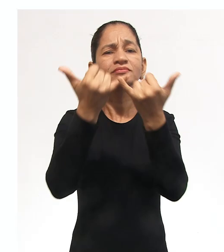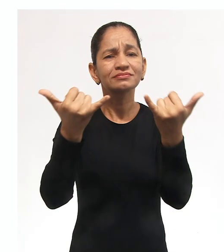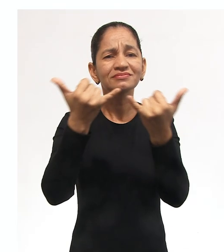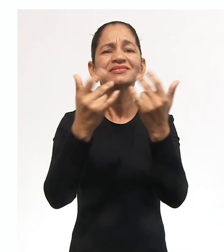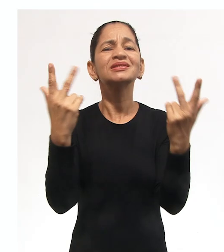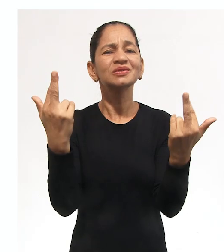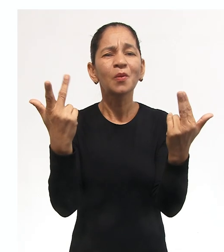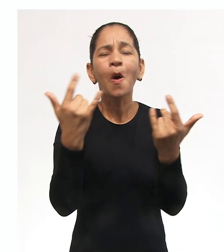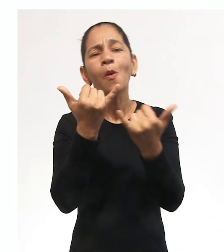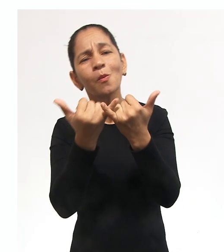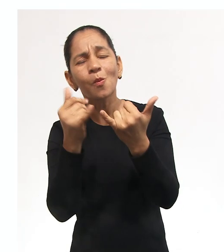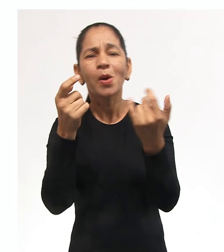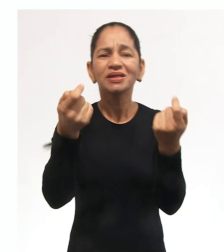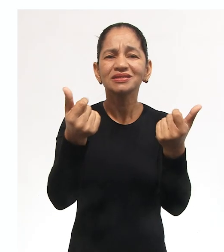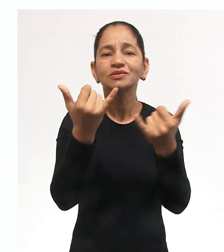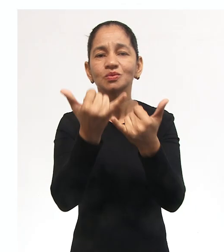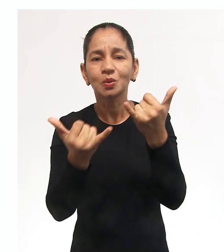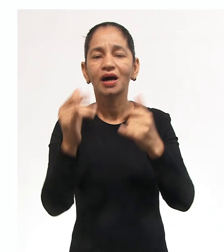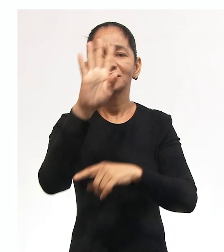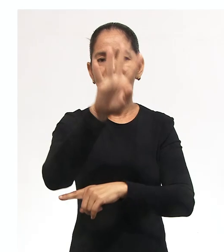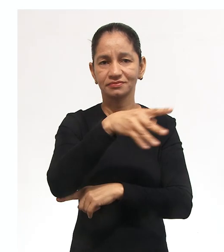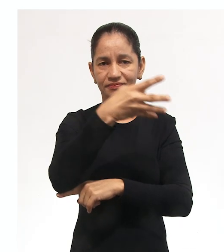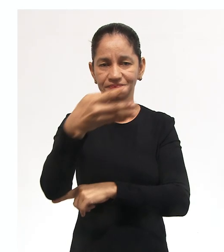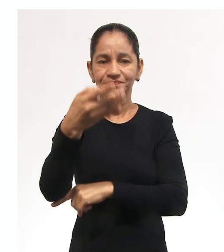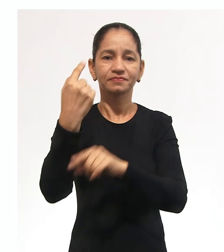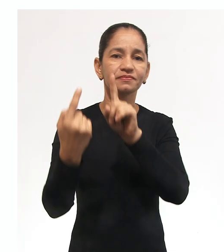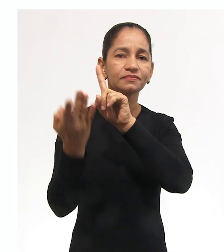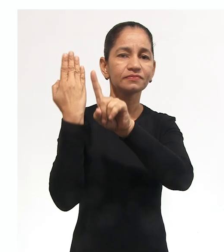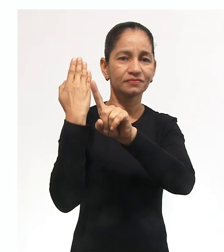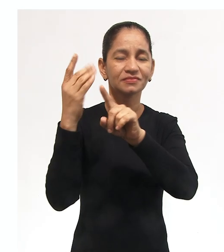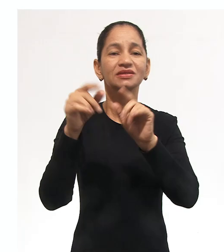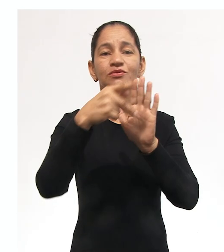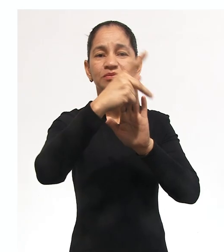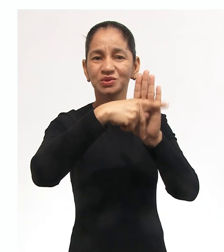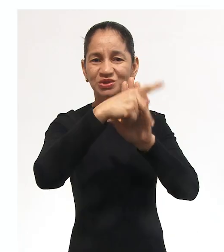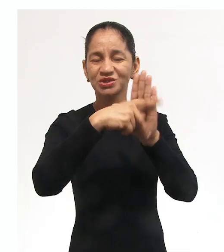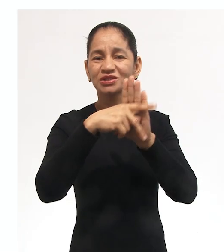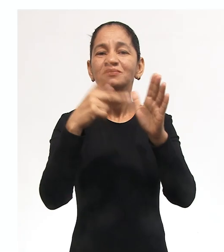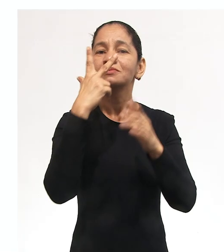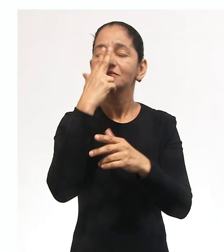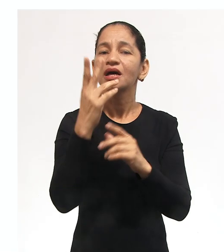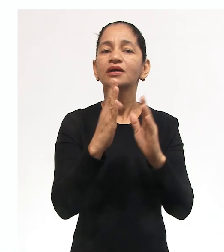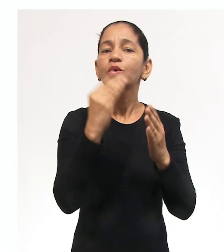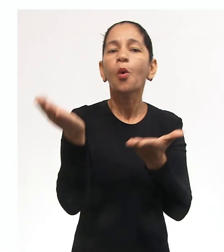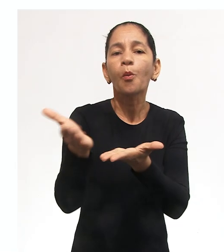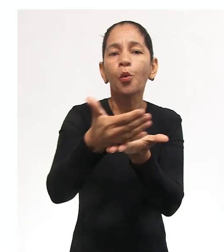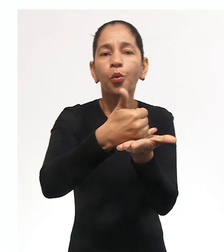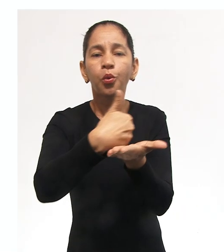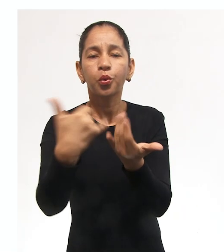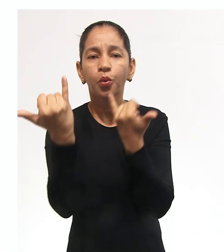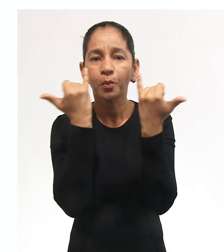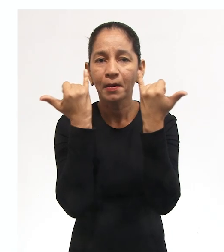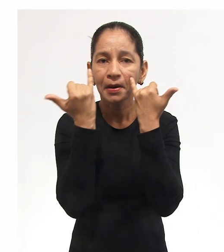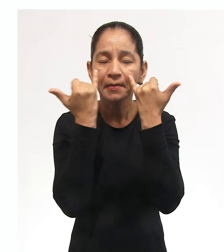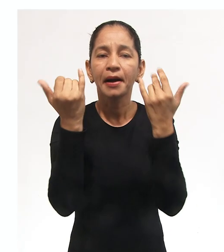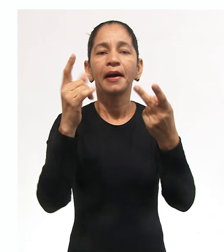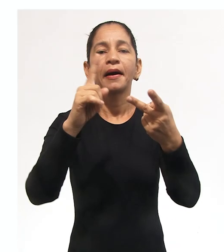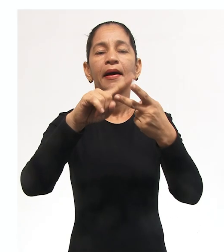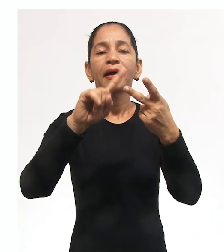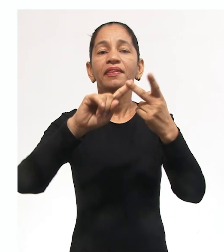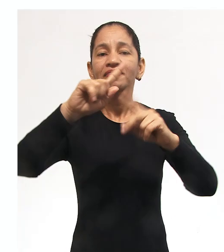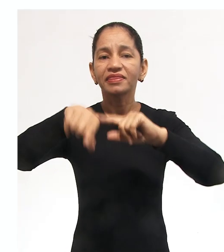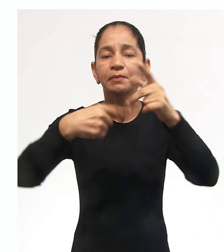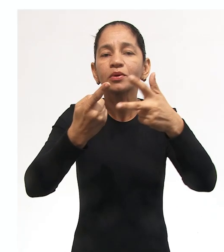Muito similar ao cronograma que a gente já apresentou nos itens do projeto. Etapa 1, coleta de dados. Etapa